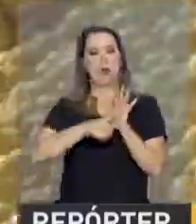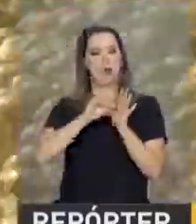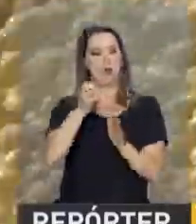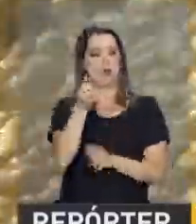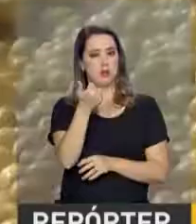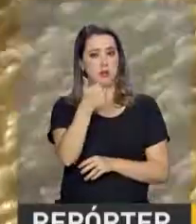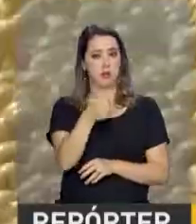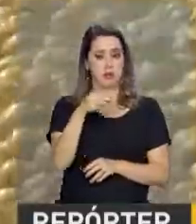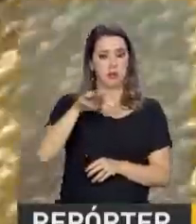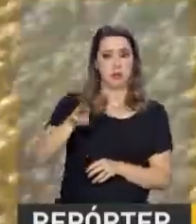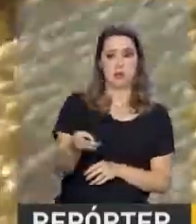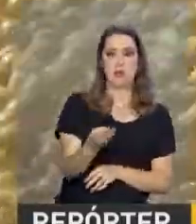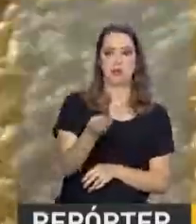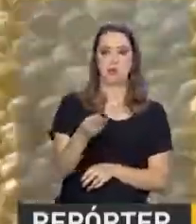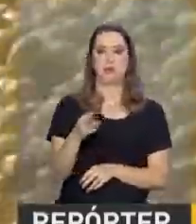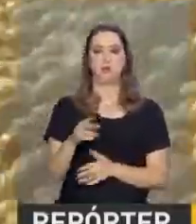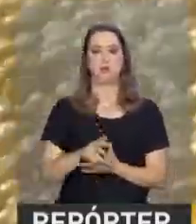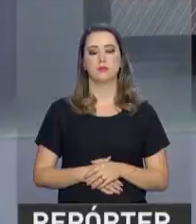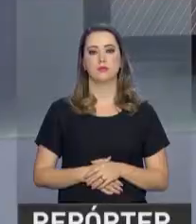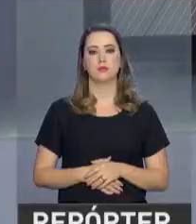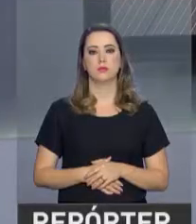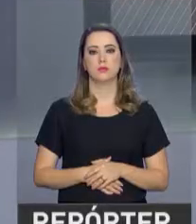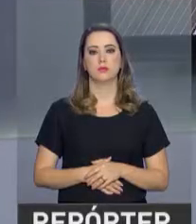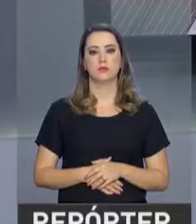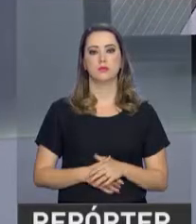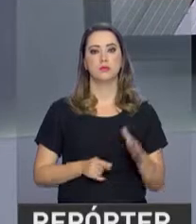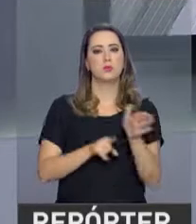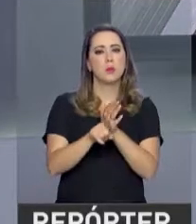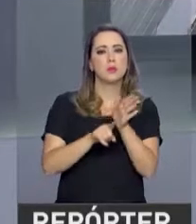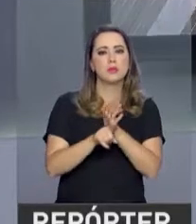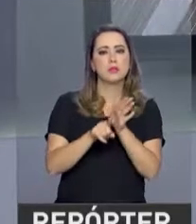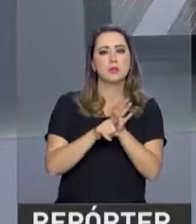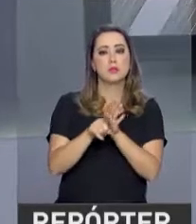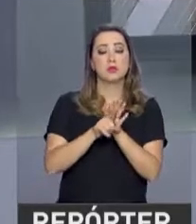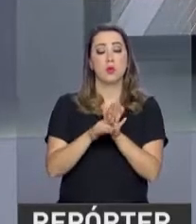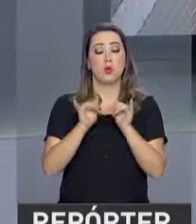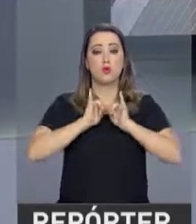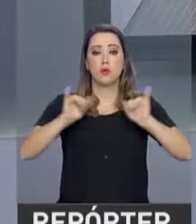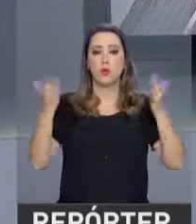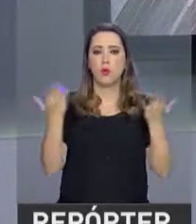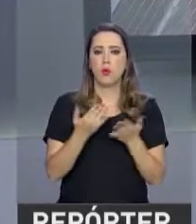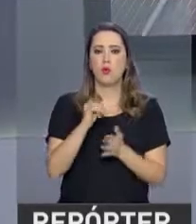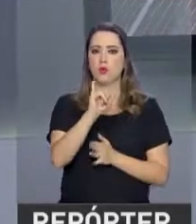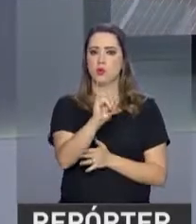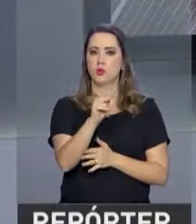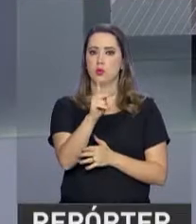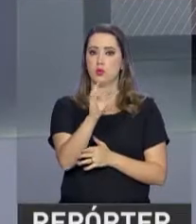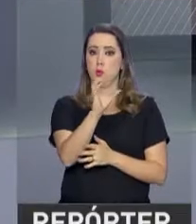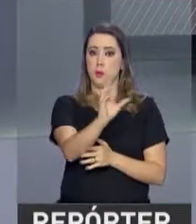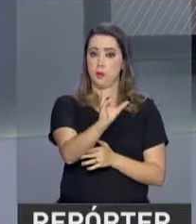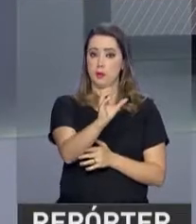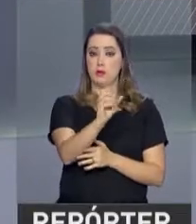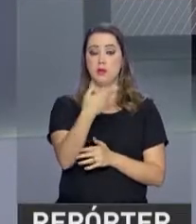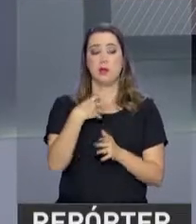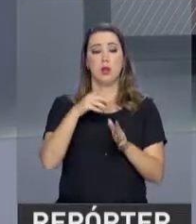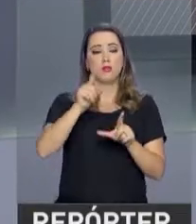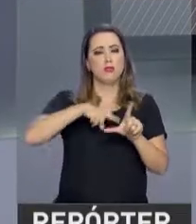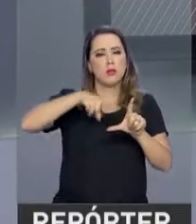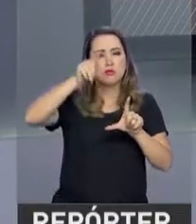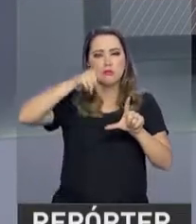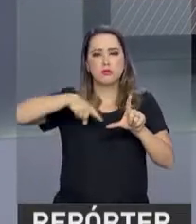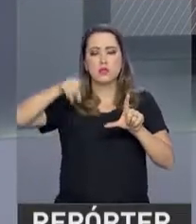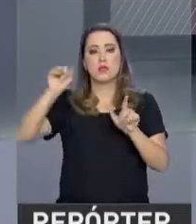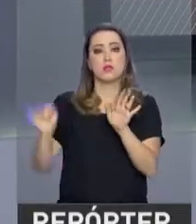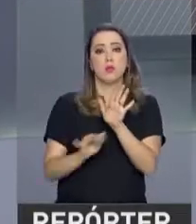61 milhões de hectares o ibge é divulgou hoje o ipca-15 índice que mede a inflação oficial